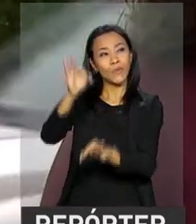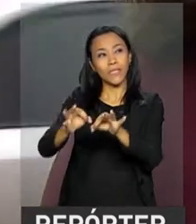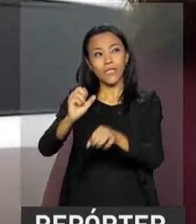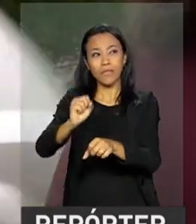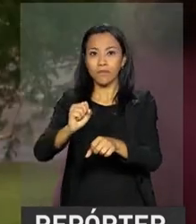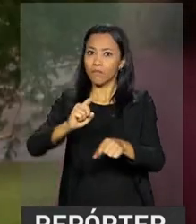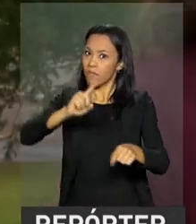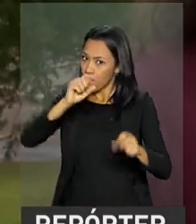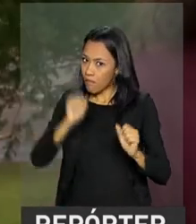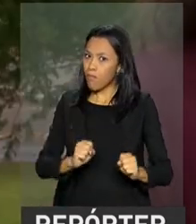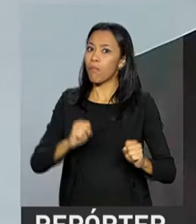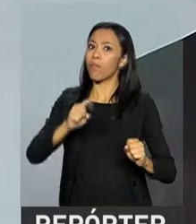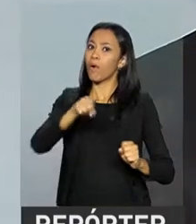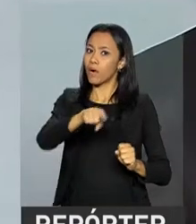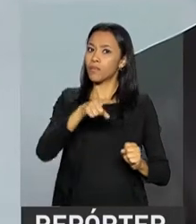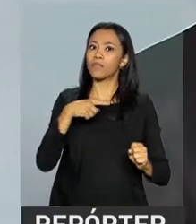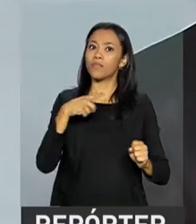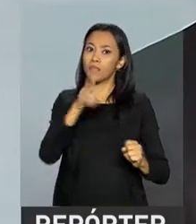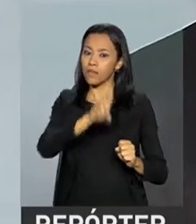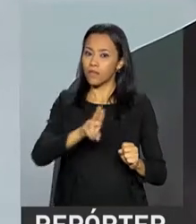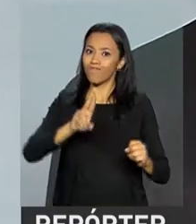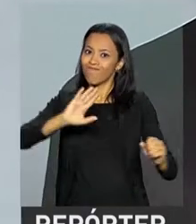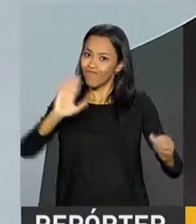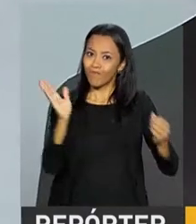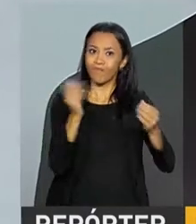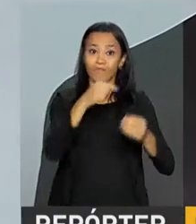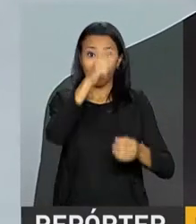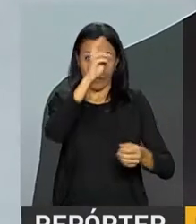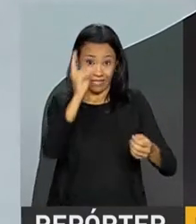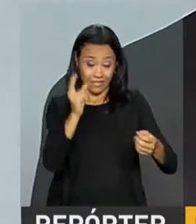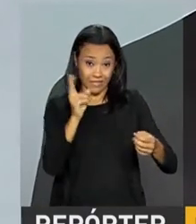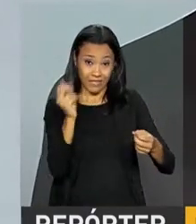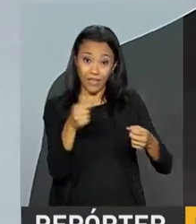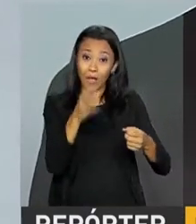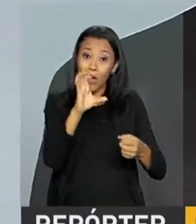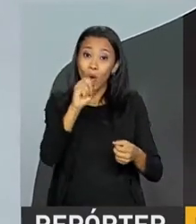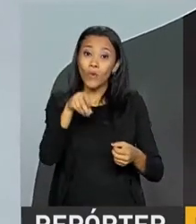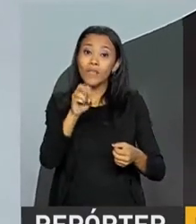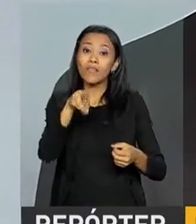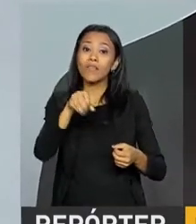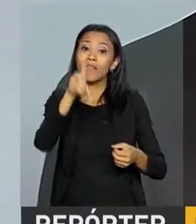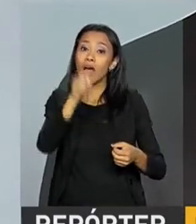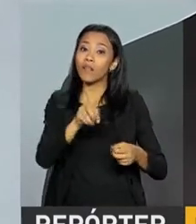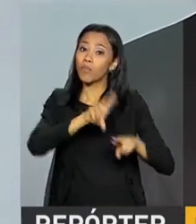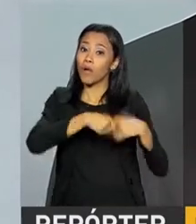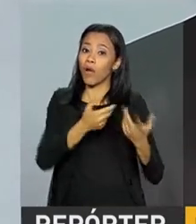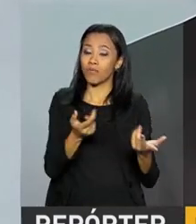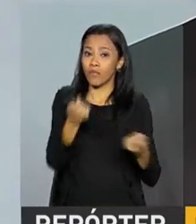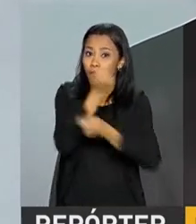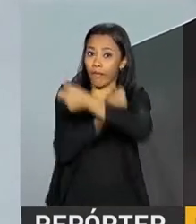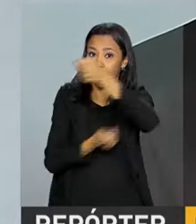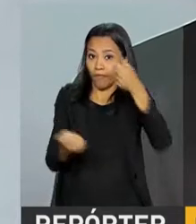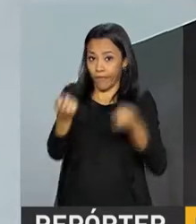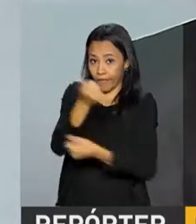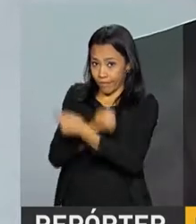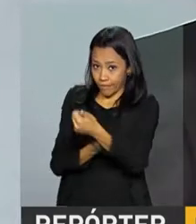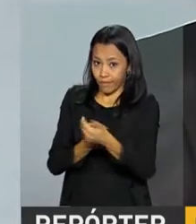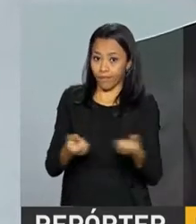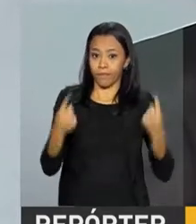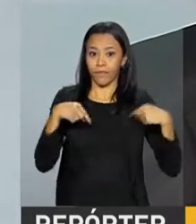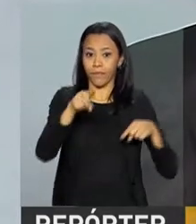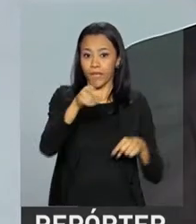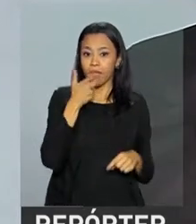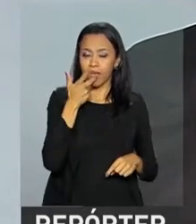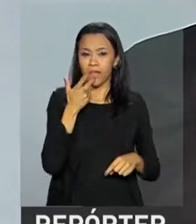condenado pela má fé das pessoas que ajuizou ação trabalhista hoje elas têm a exata noção de que é até possível